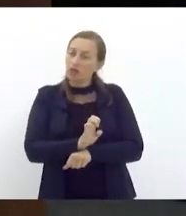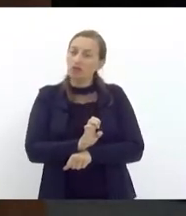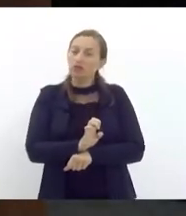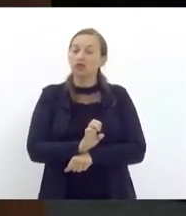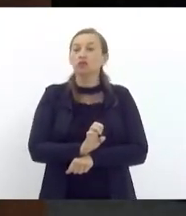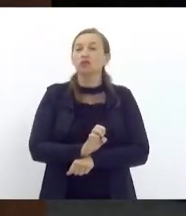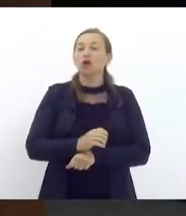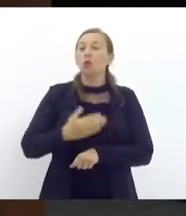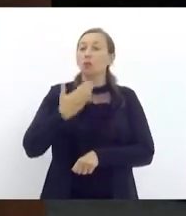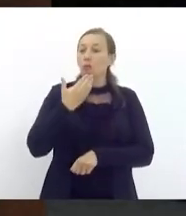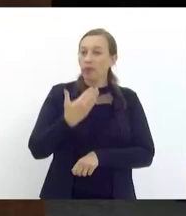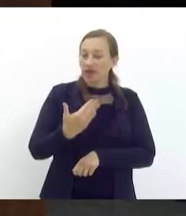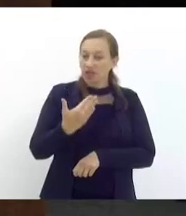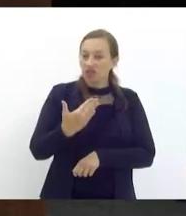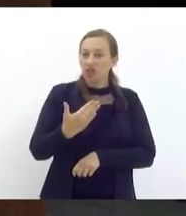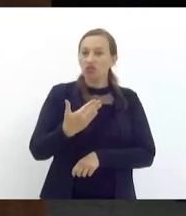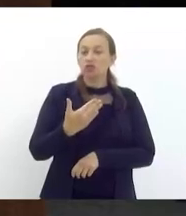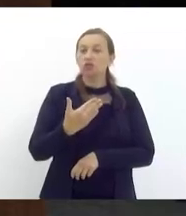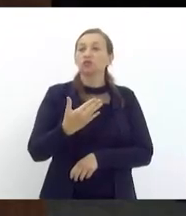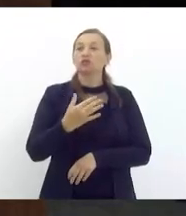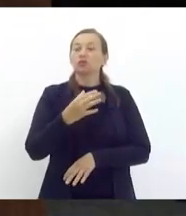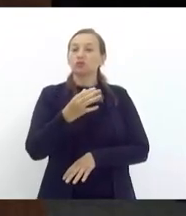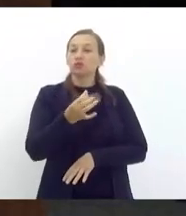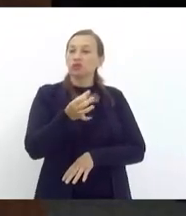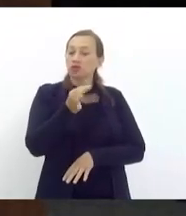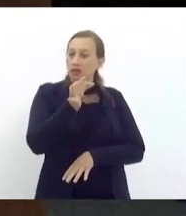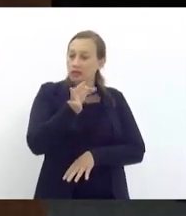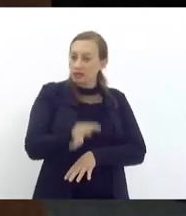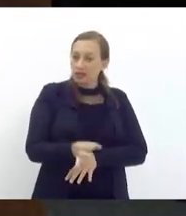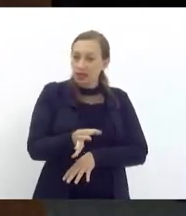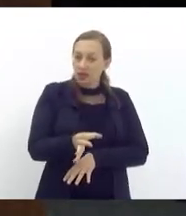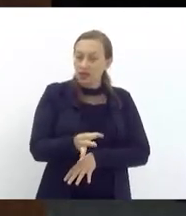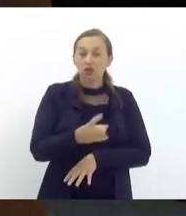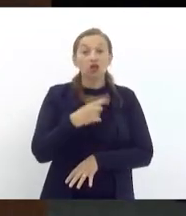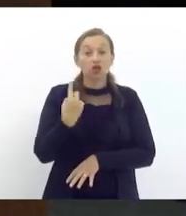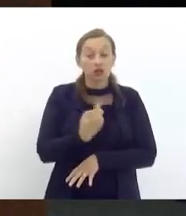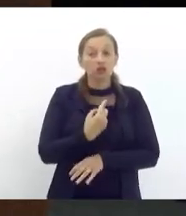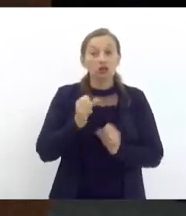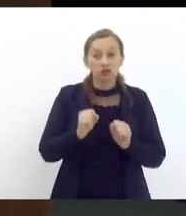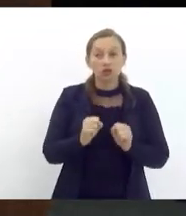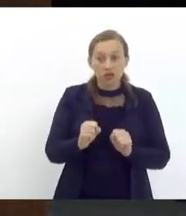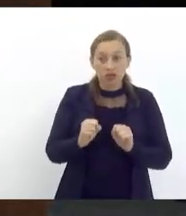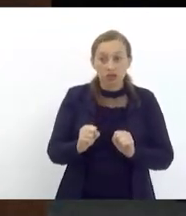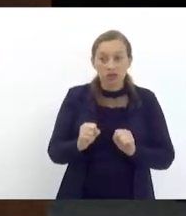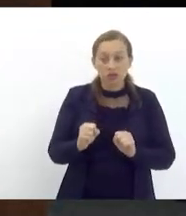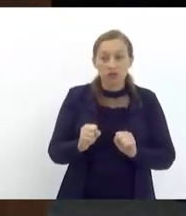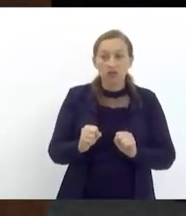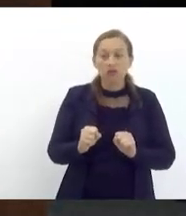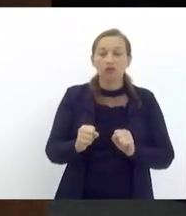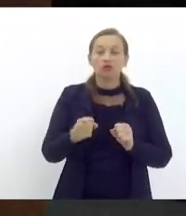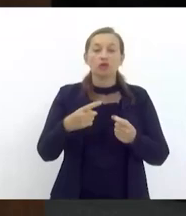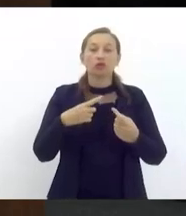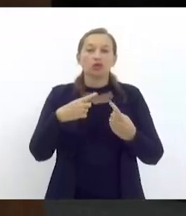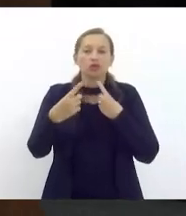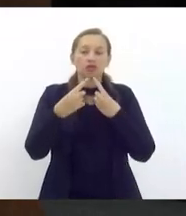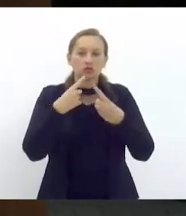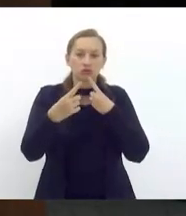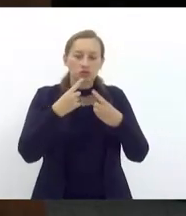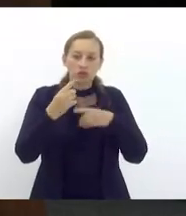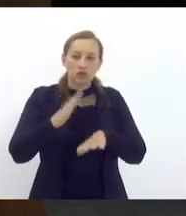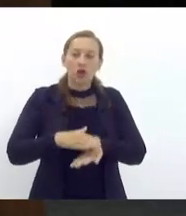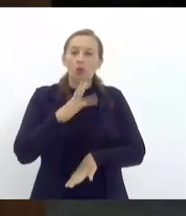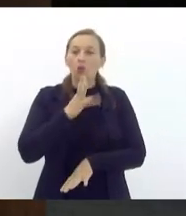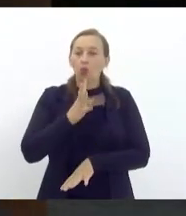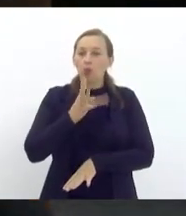reivindicação legítima e que a gente possa internar é intermediar esse debate reconhecendo cada